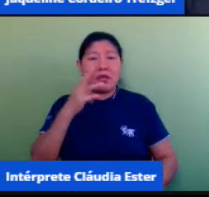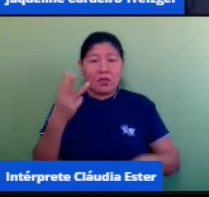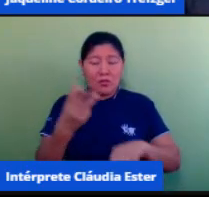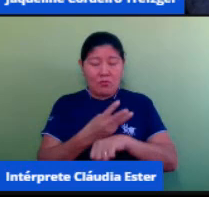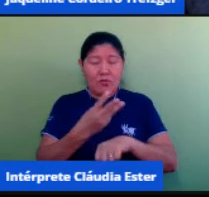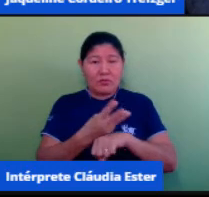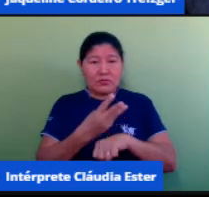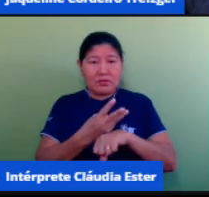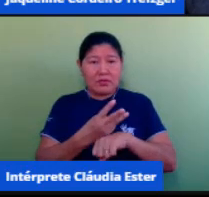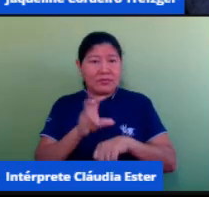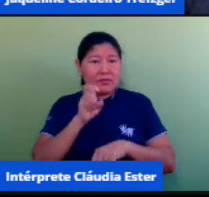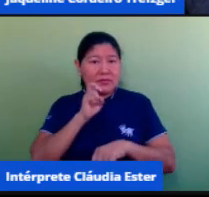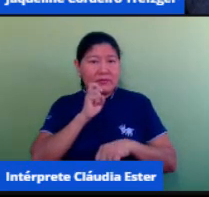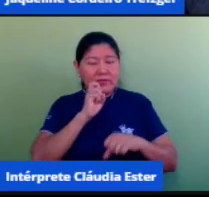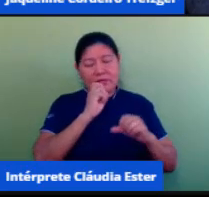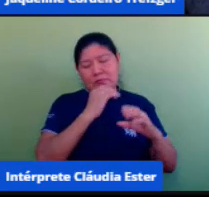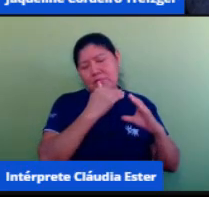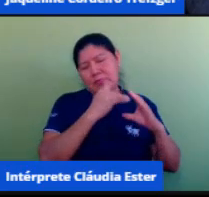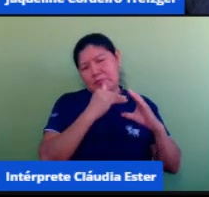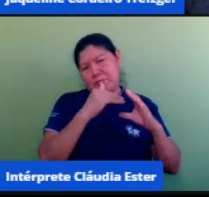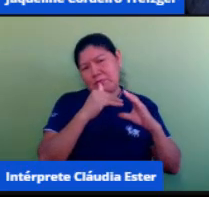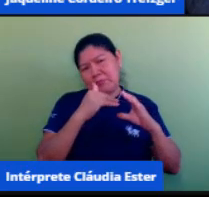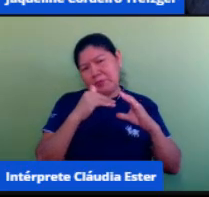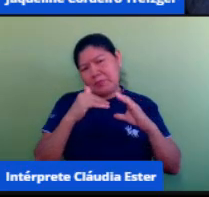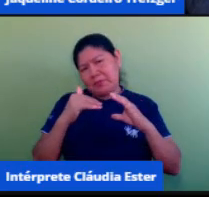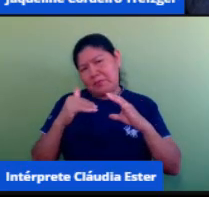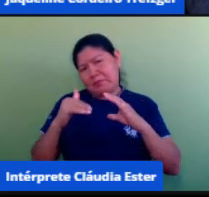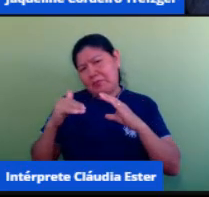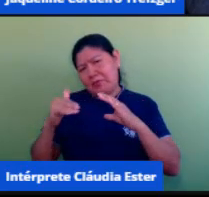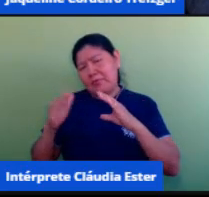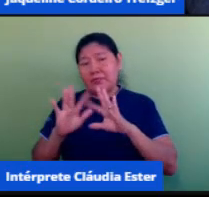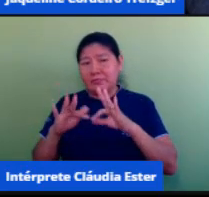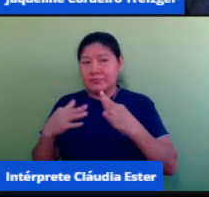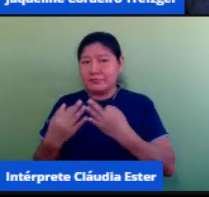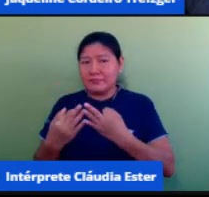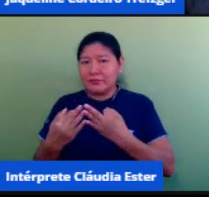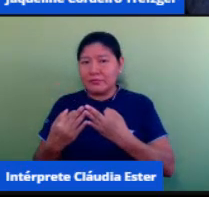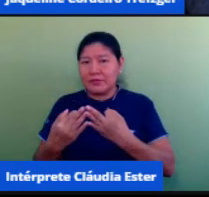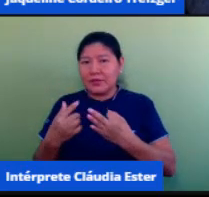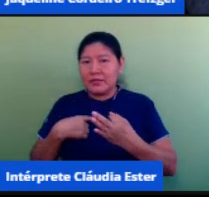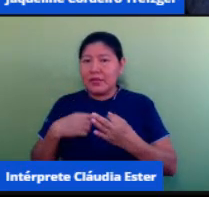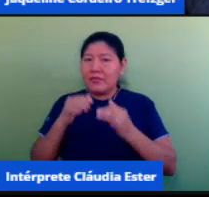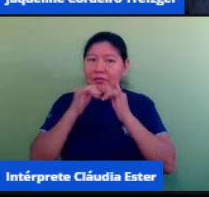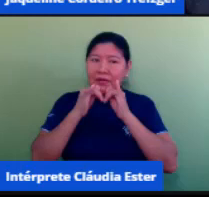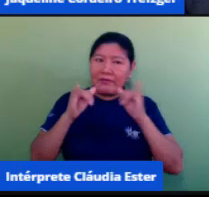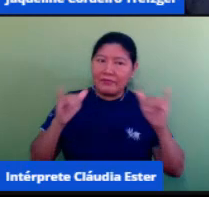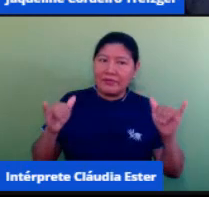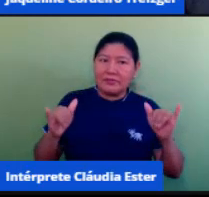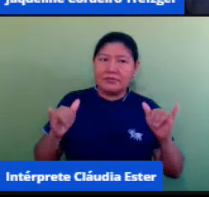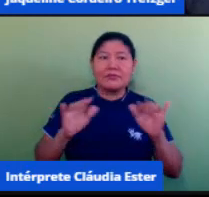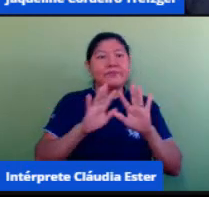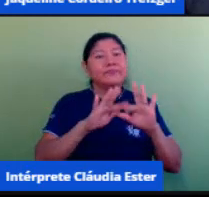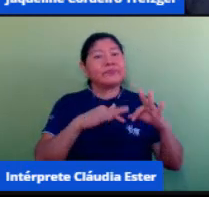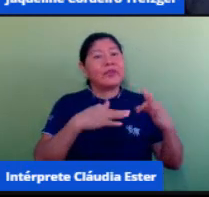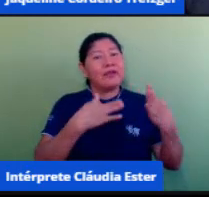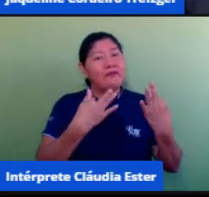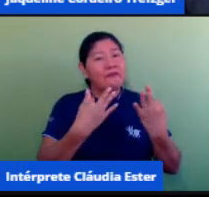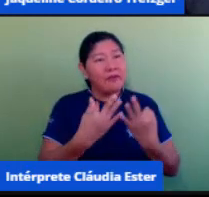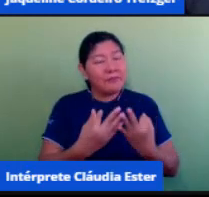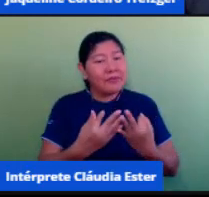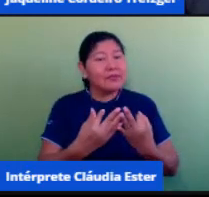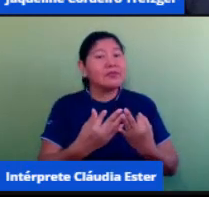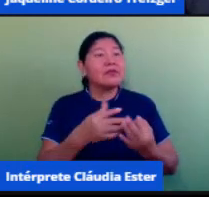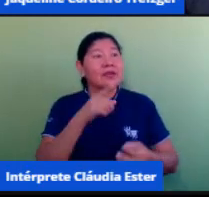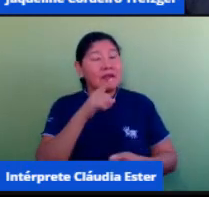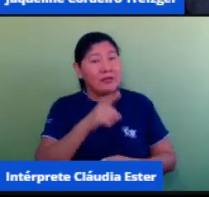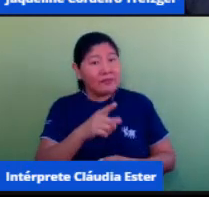pai e mando um bilhetinho. Família, amanhã teremos Meet. Por favor, faça um sacrifício e peça